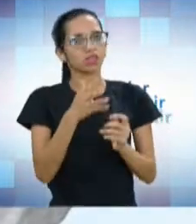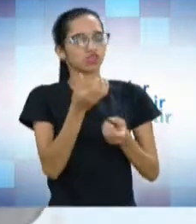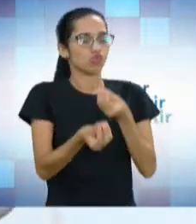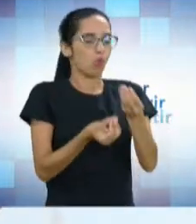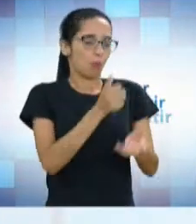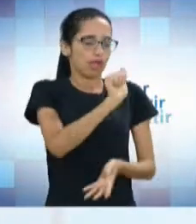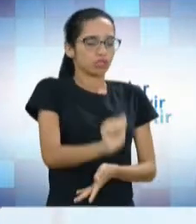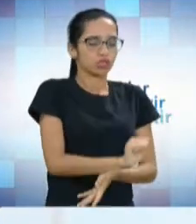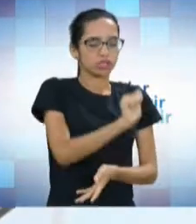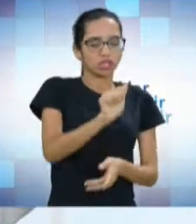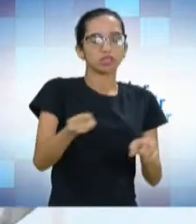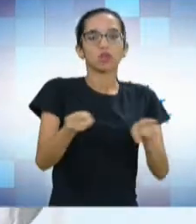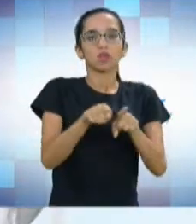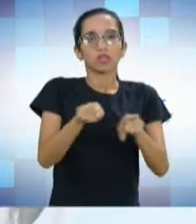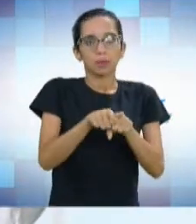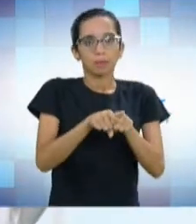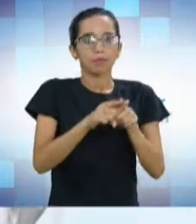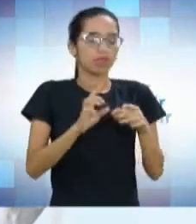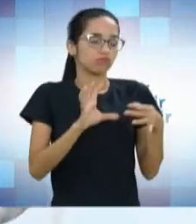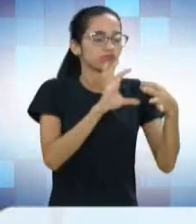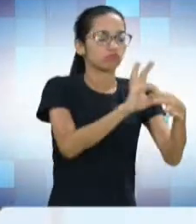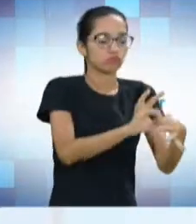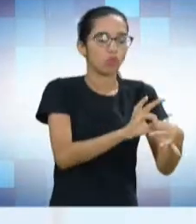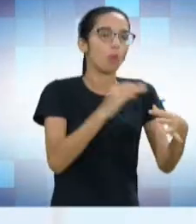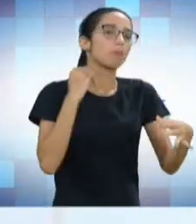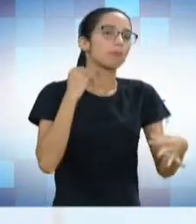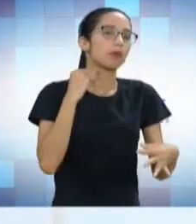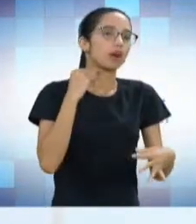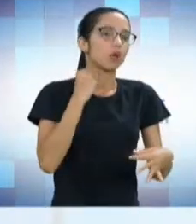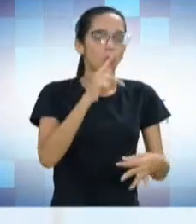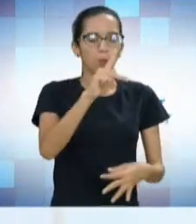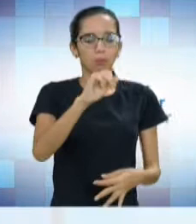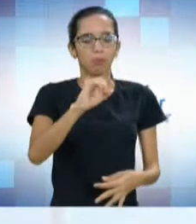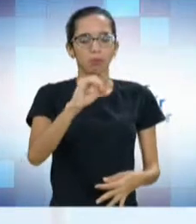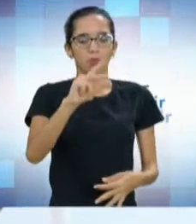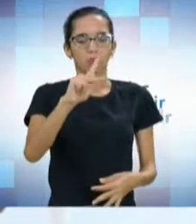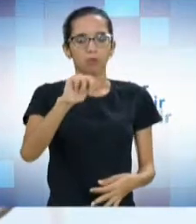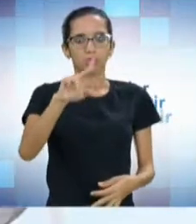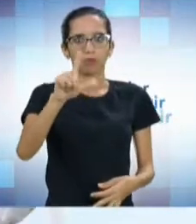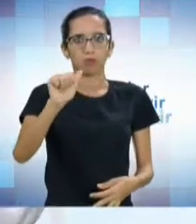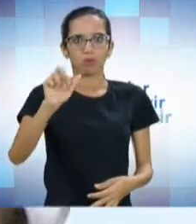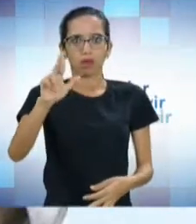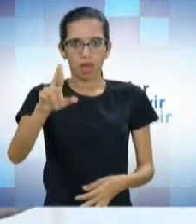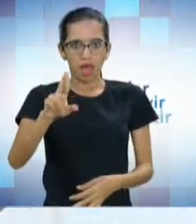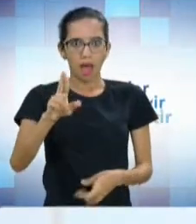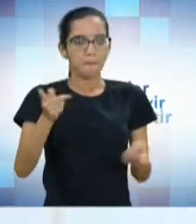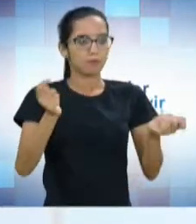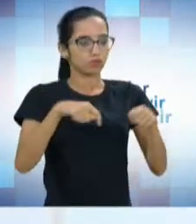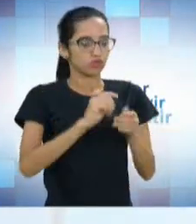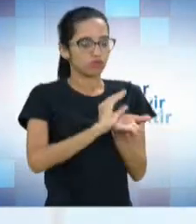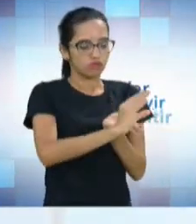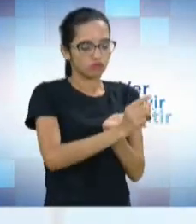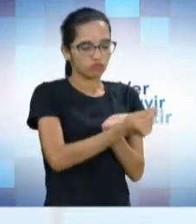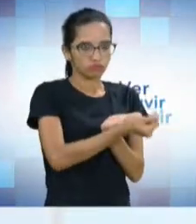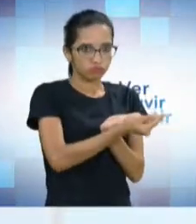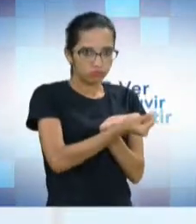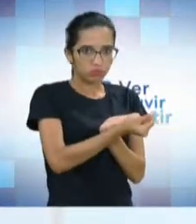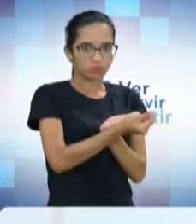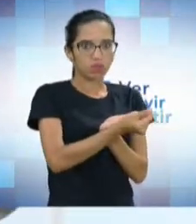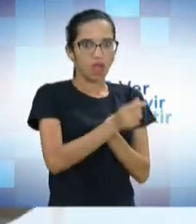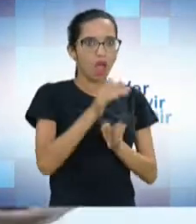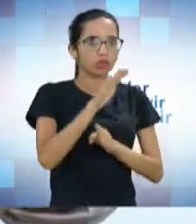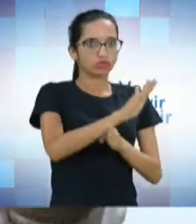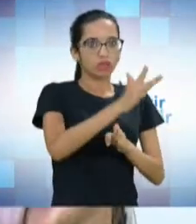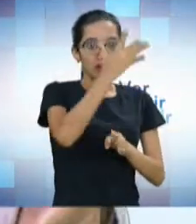microcrédito cuba popular que nós temos um banco popular nova secretaria para emprestar dinheiro para as pessoas que querem é